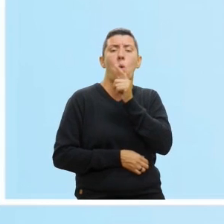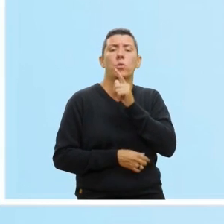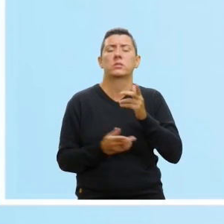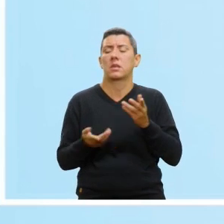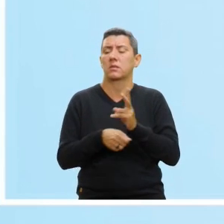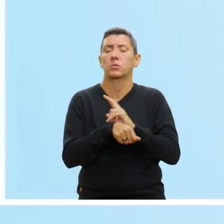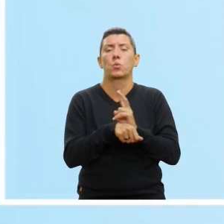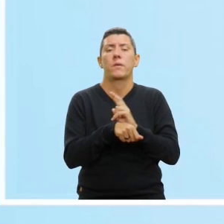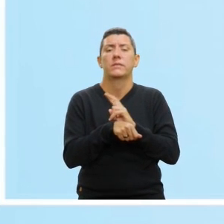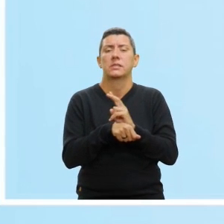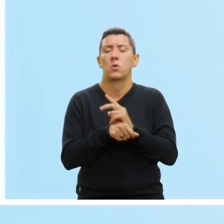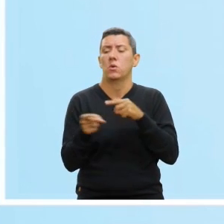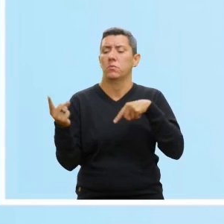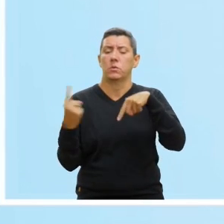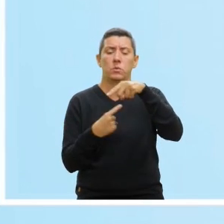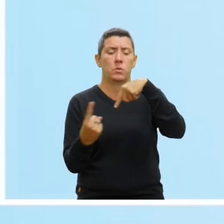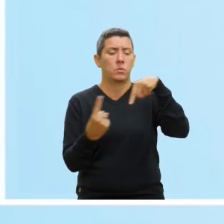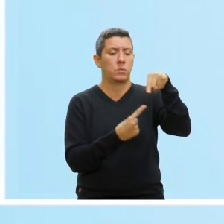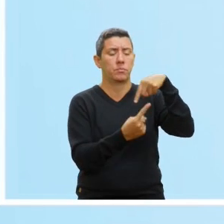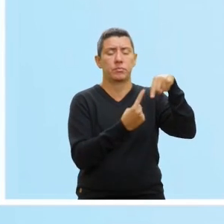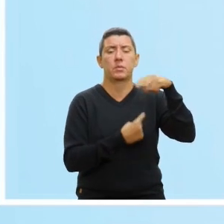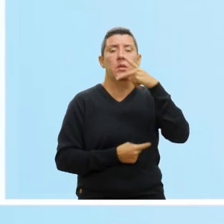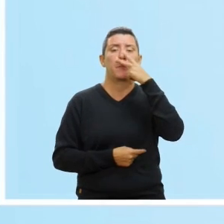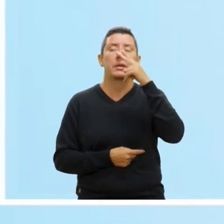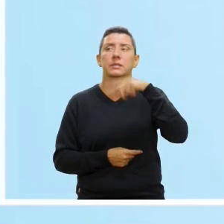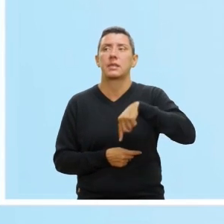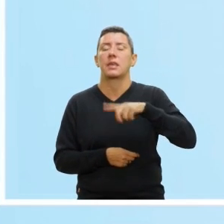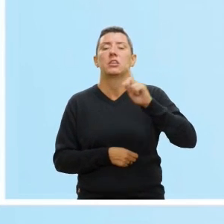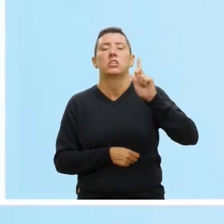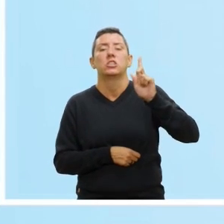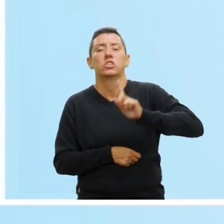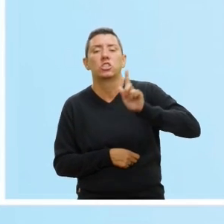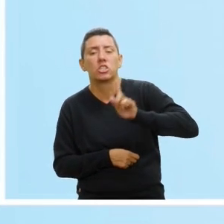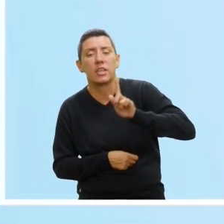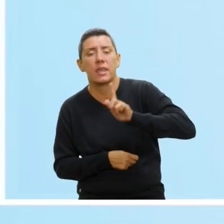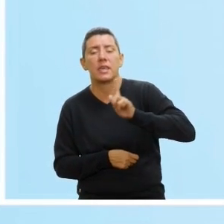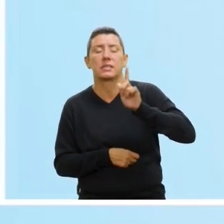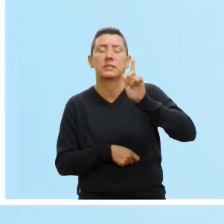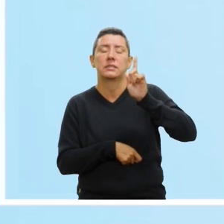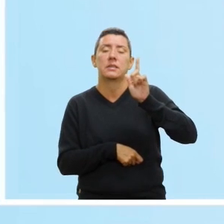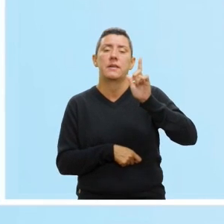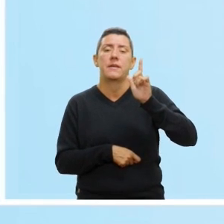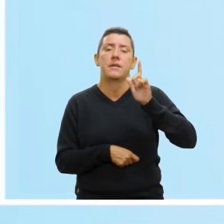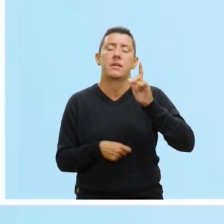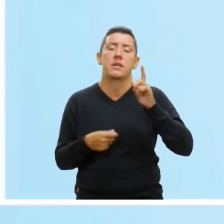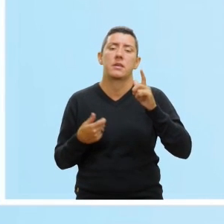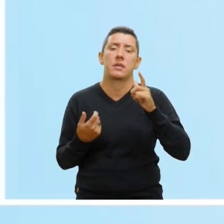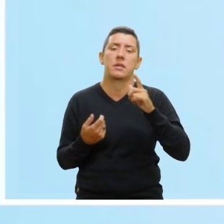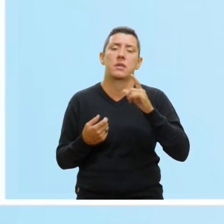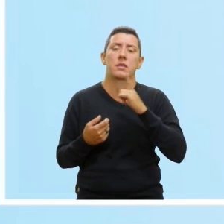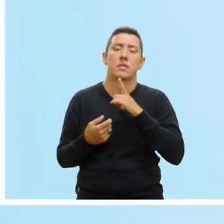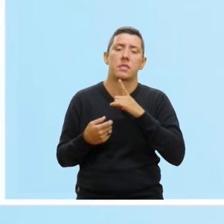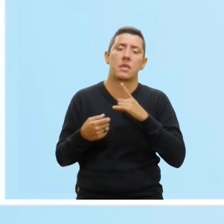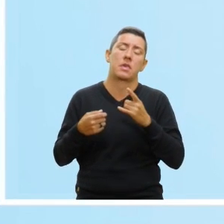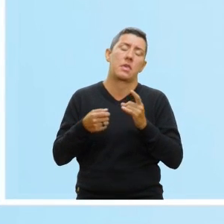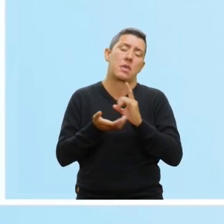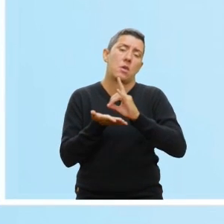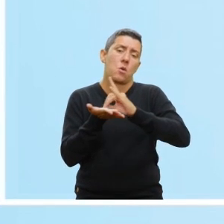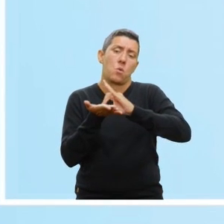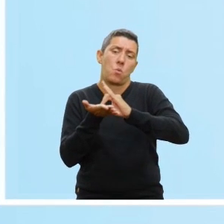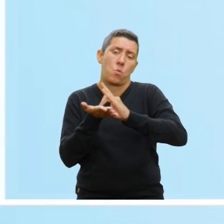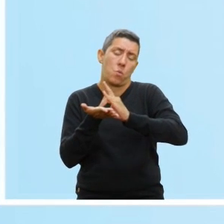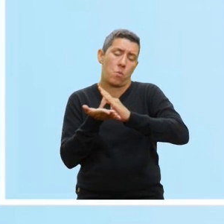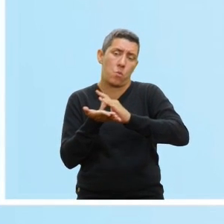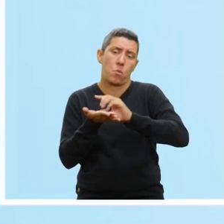gerenciamento, informações de alarmes, tá?